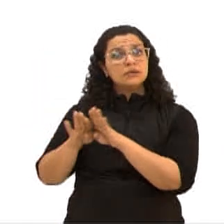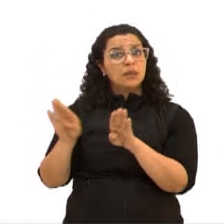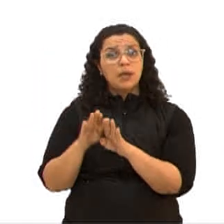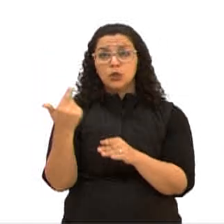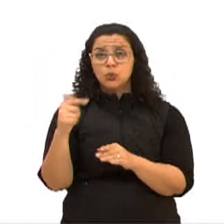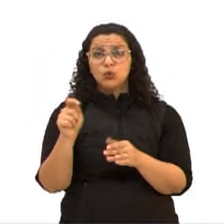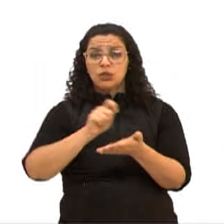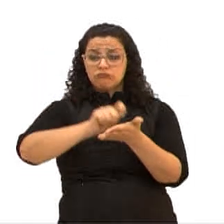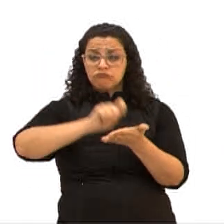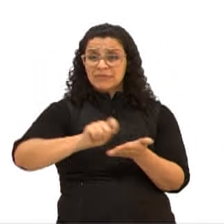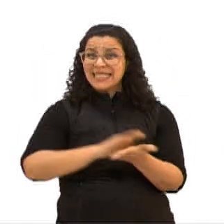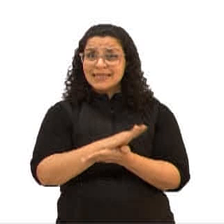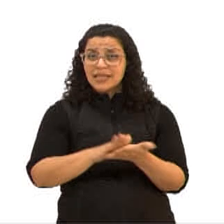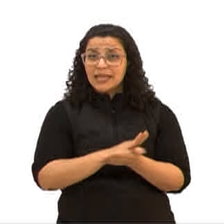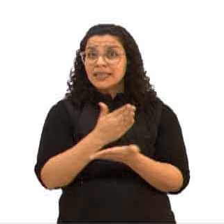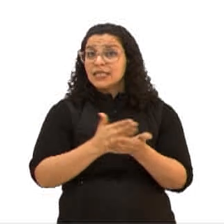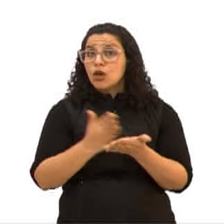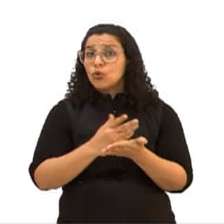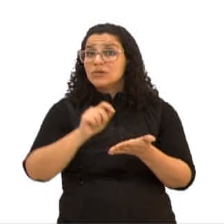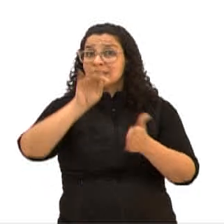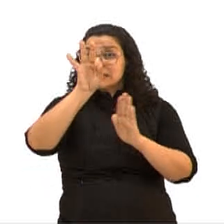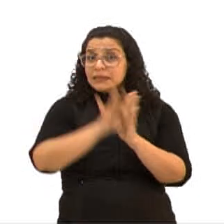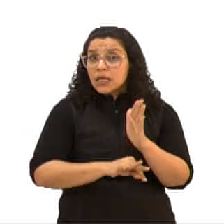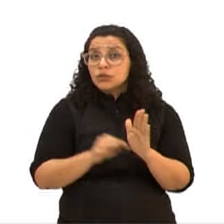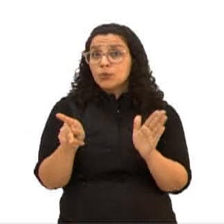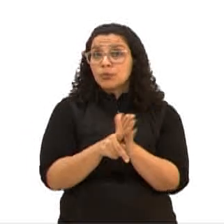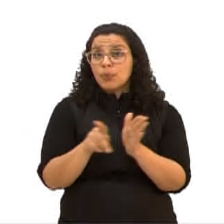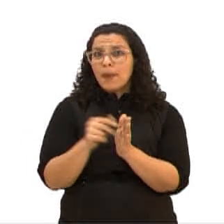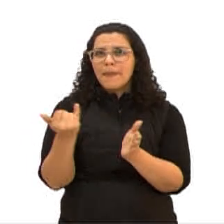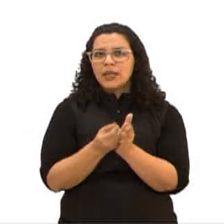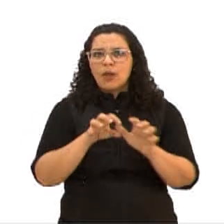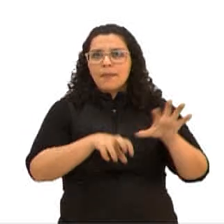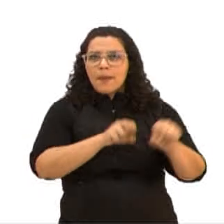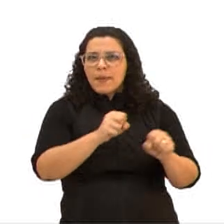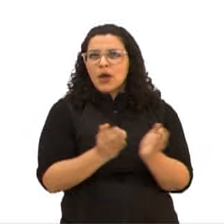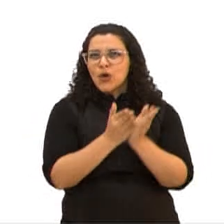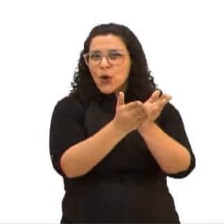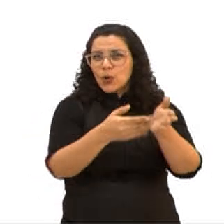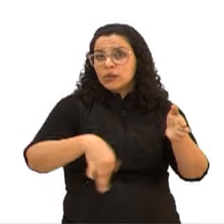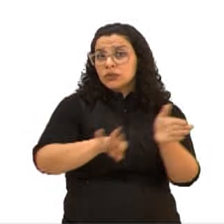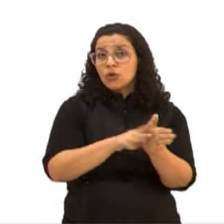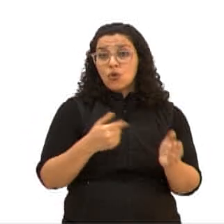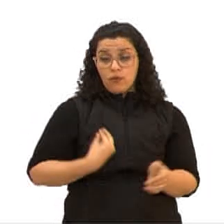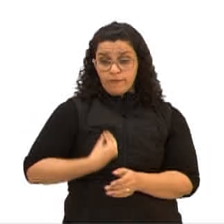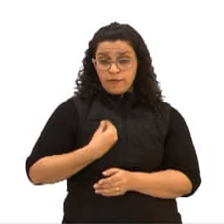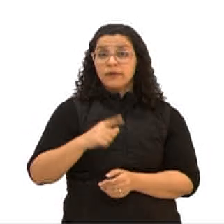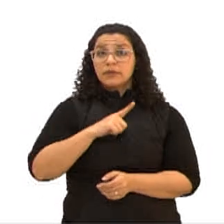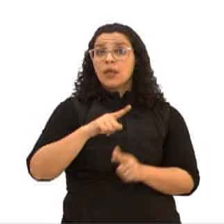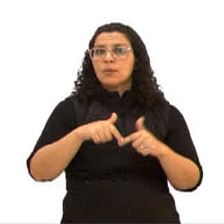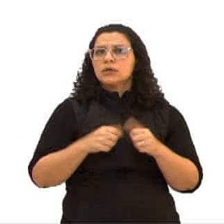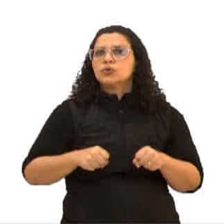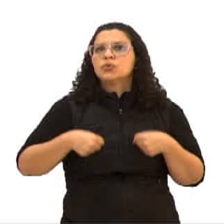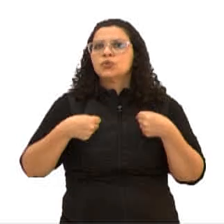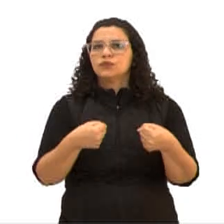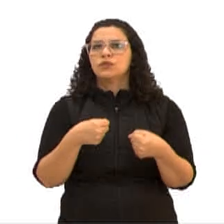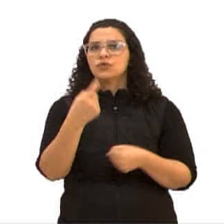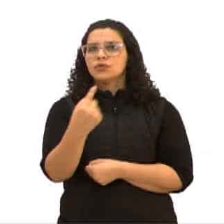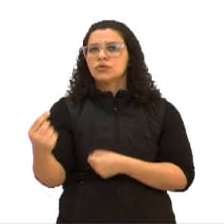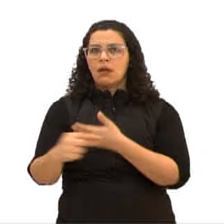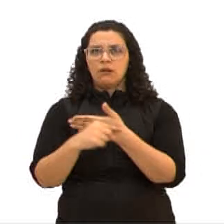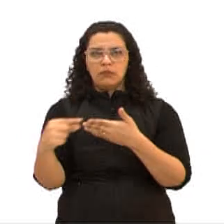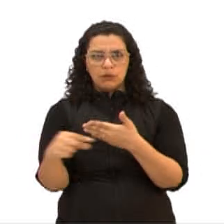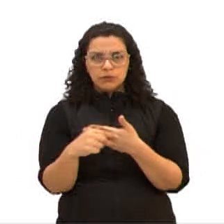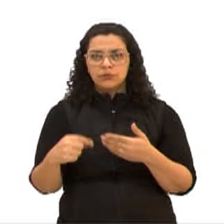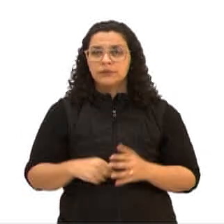possuía tipografia e muitos manuscritos do período colonial só sobreviveram graças ao esforço pessoal de